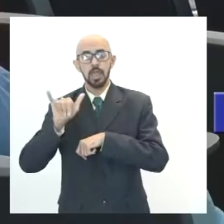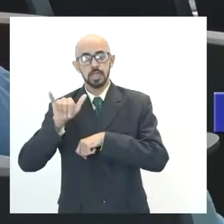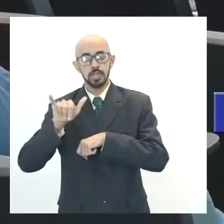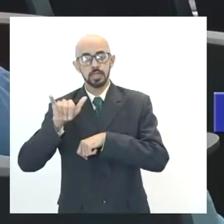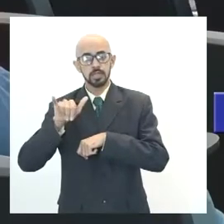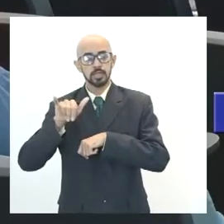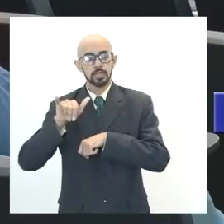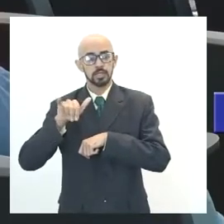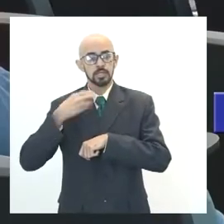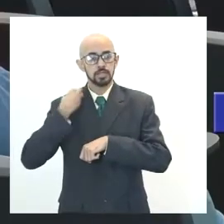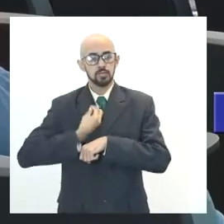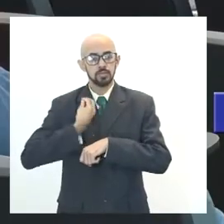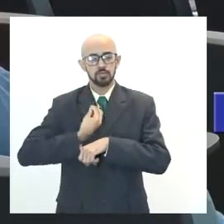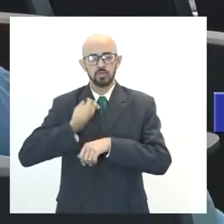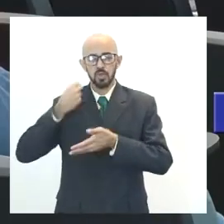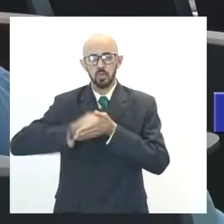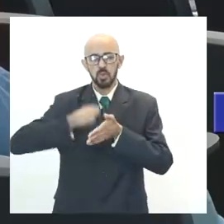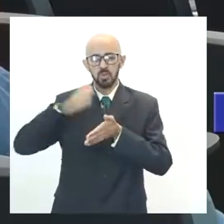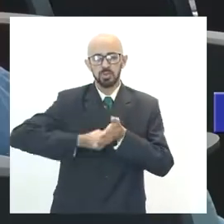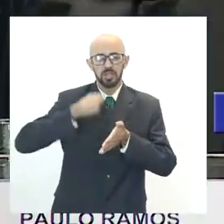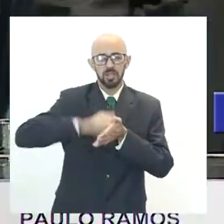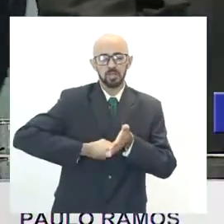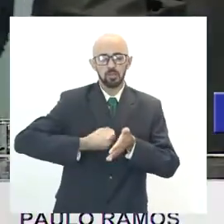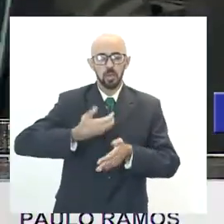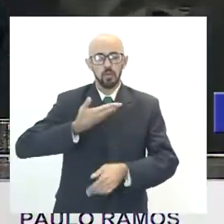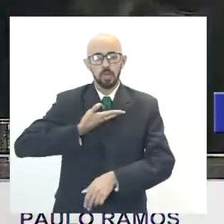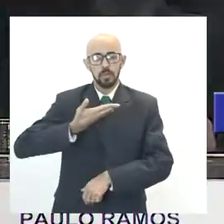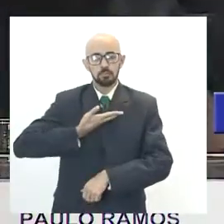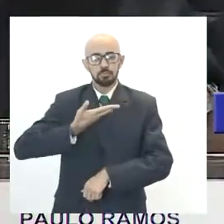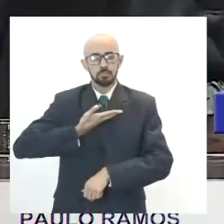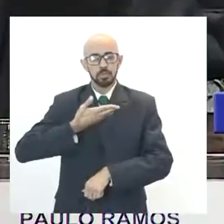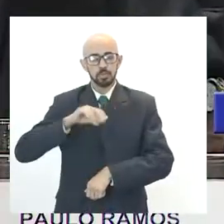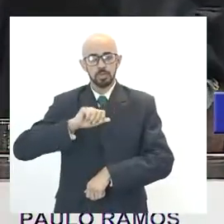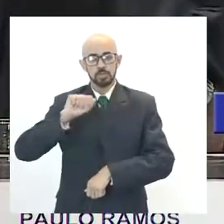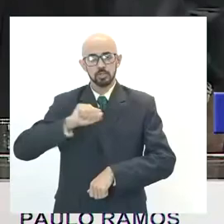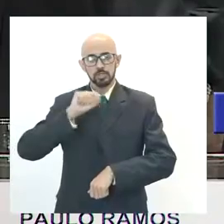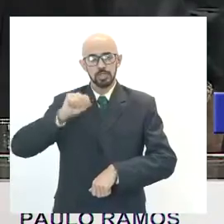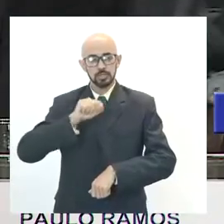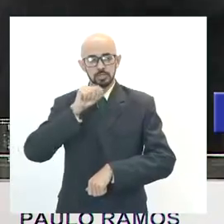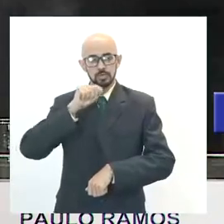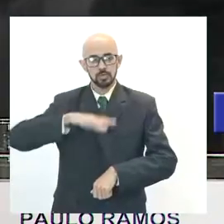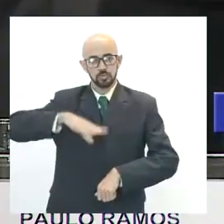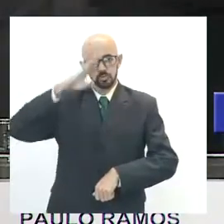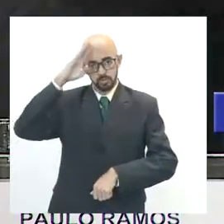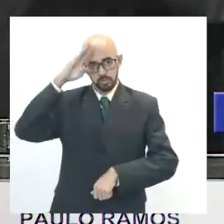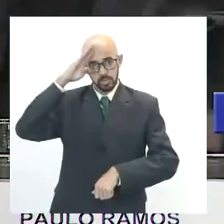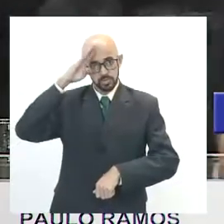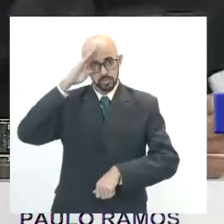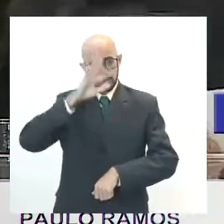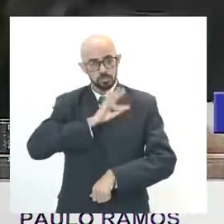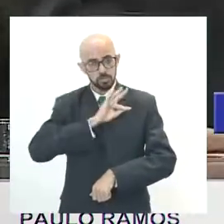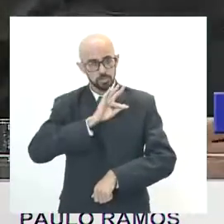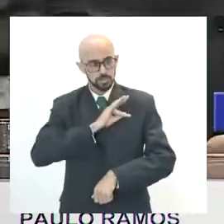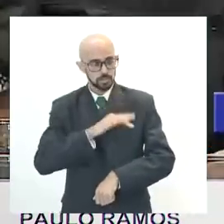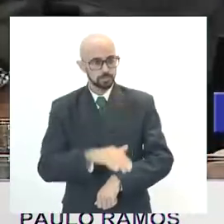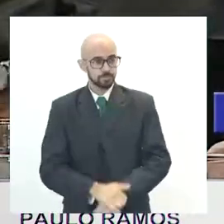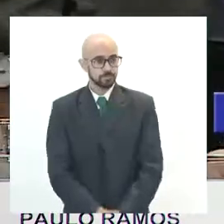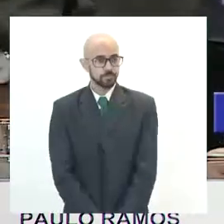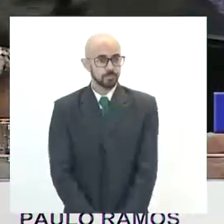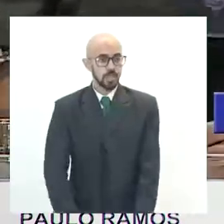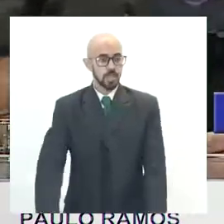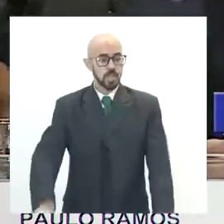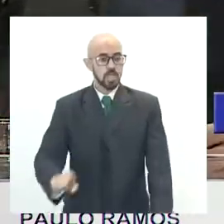a sua ser um grande lutador grande amigo Associação também de Cabos e Soldados da Polícia Militar Vanderlei